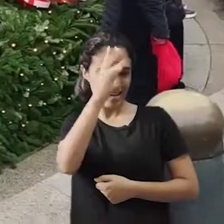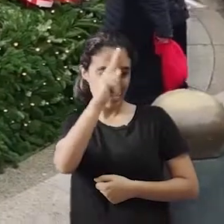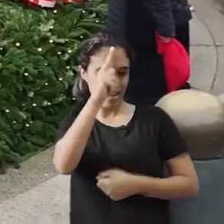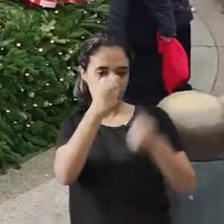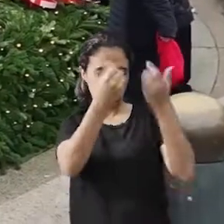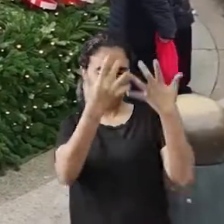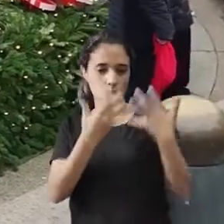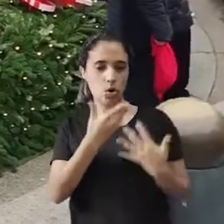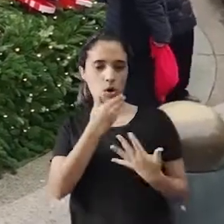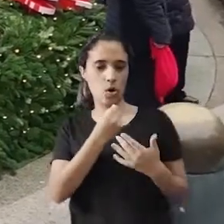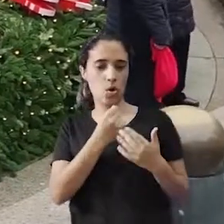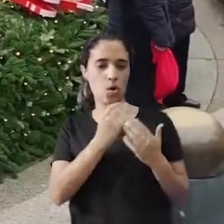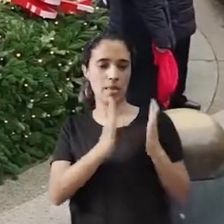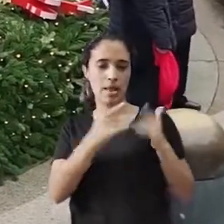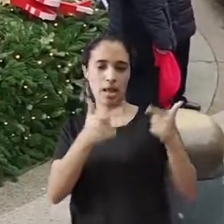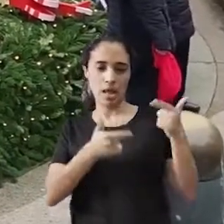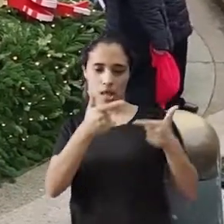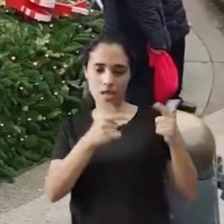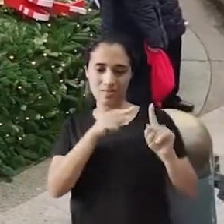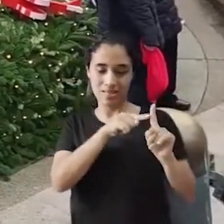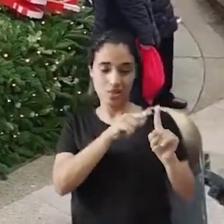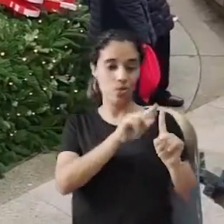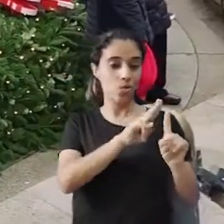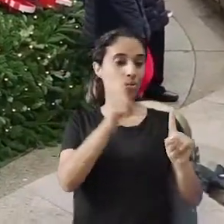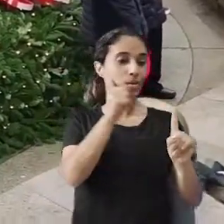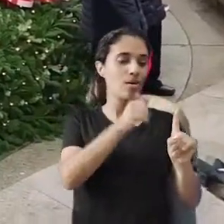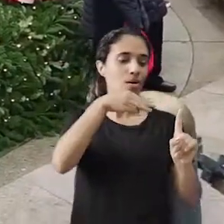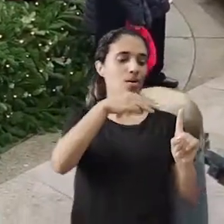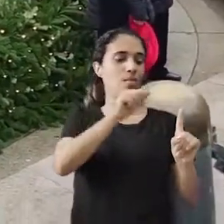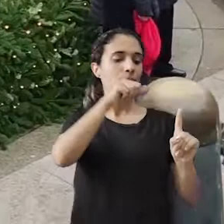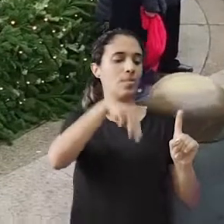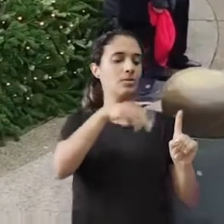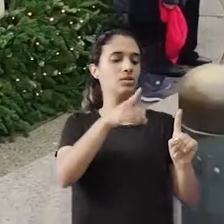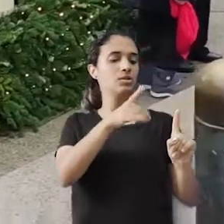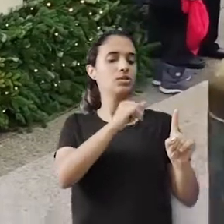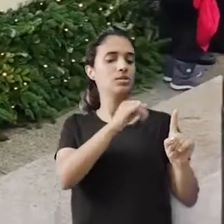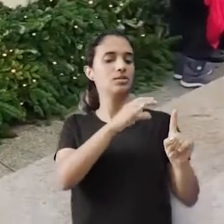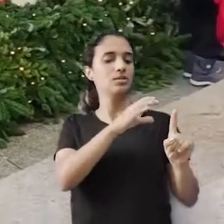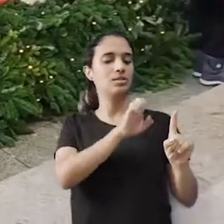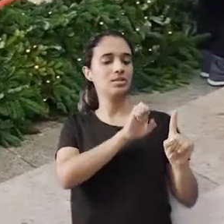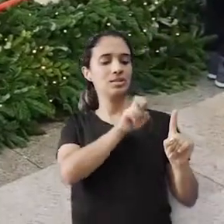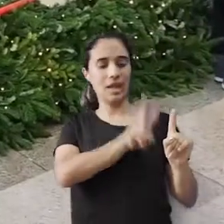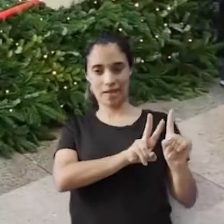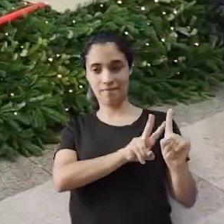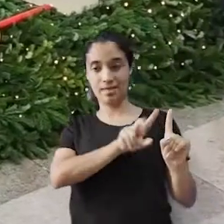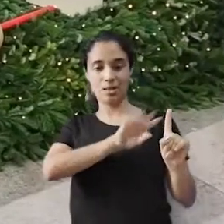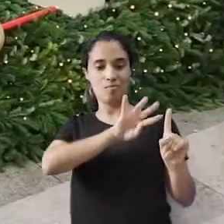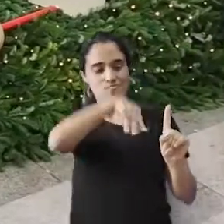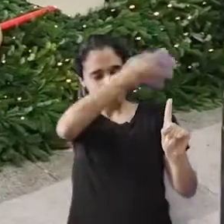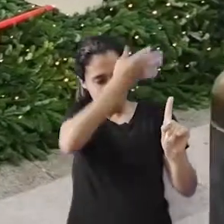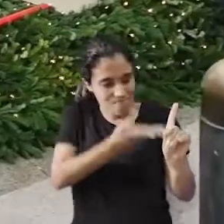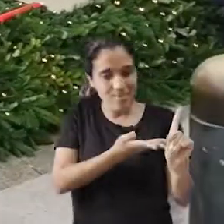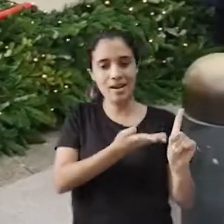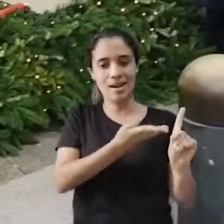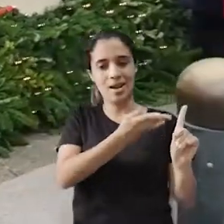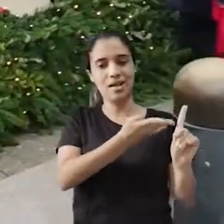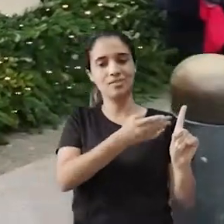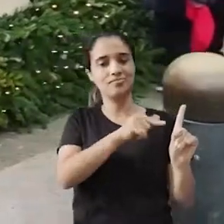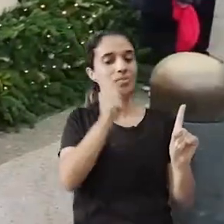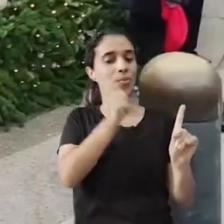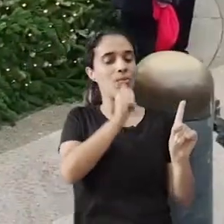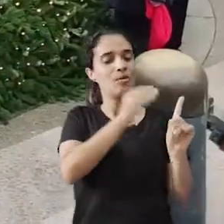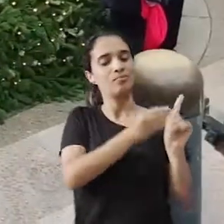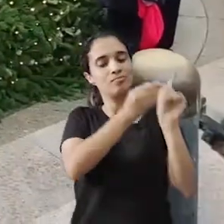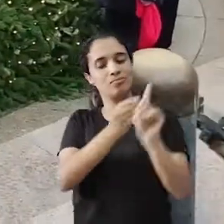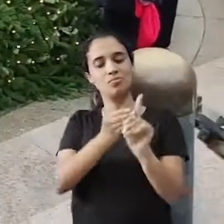o soldado paquerou era Mandisen. Então, em homenagem, ficou o nome dessa fonte